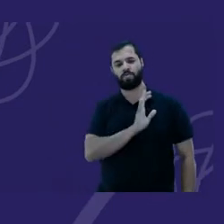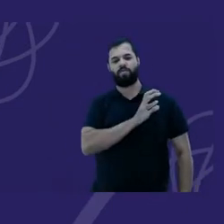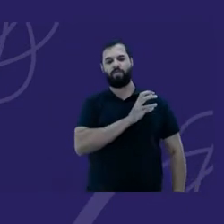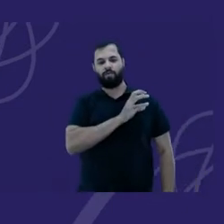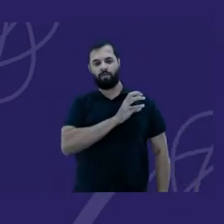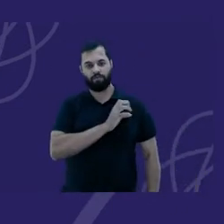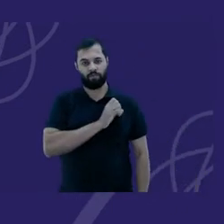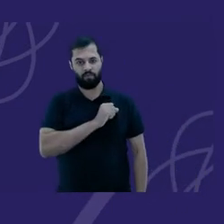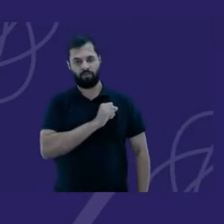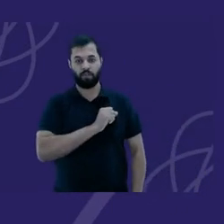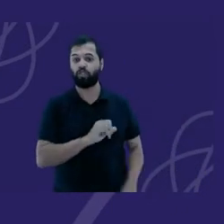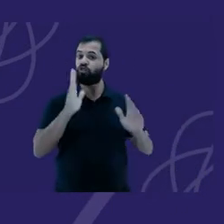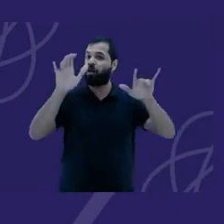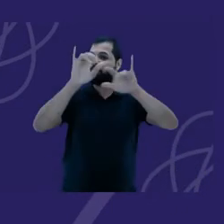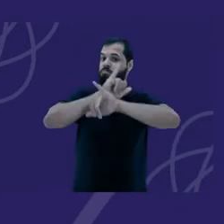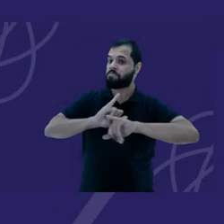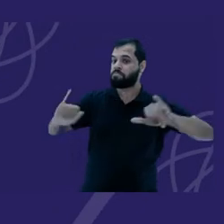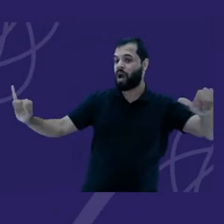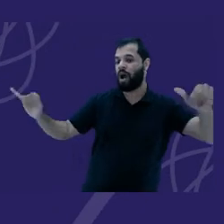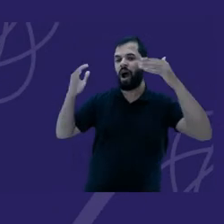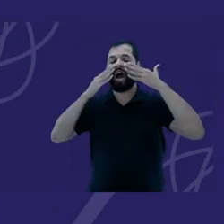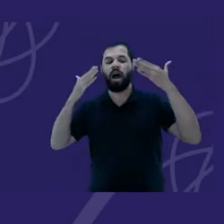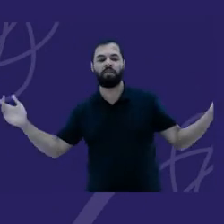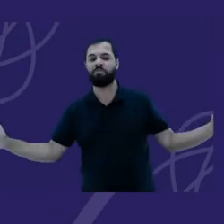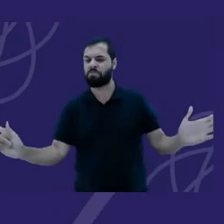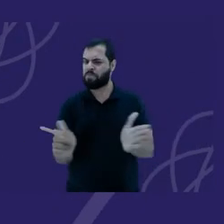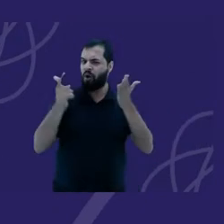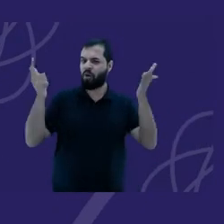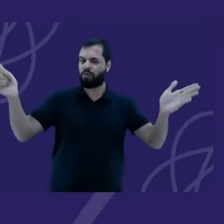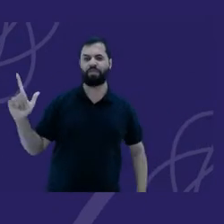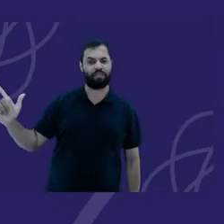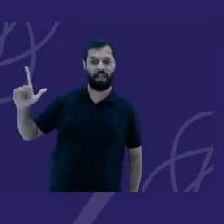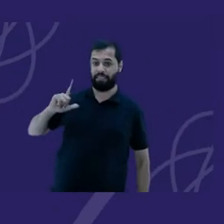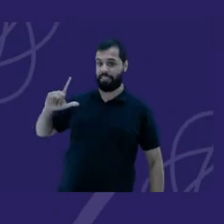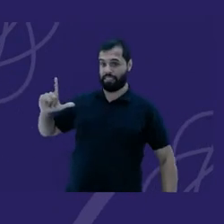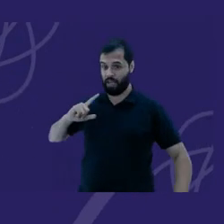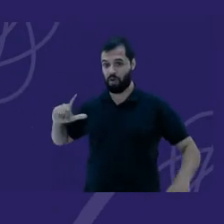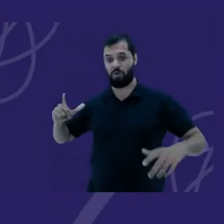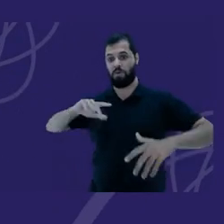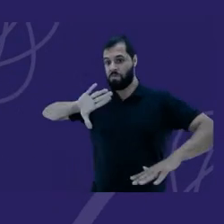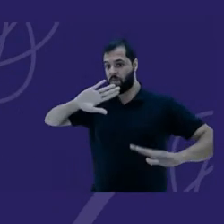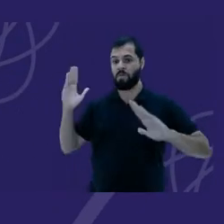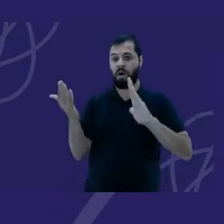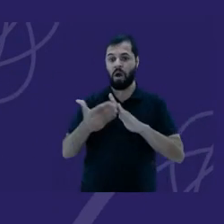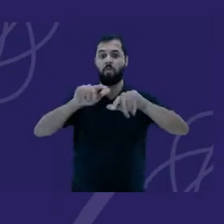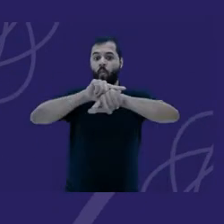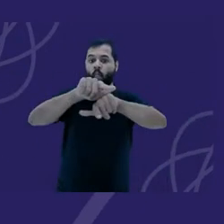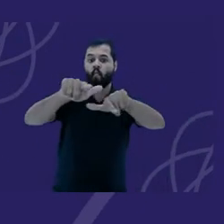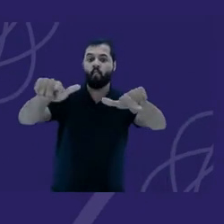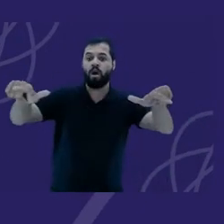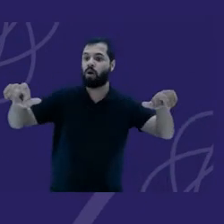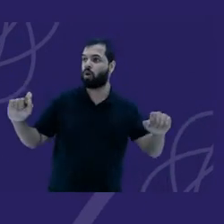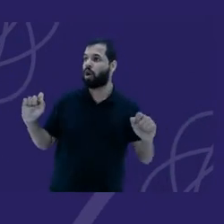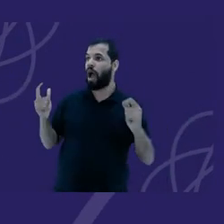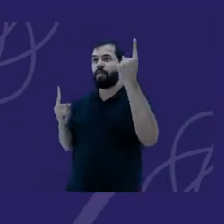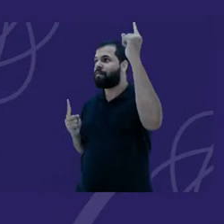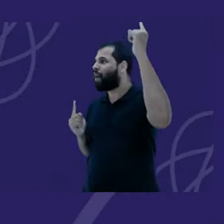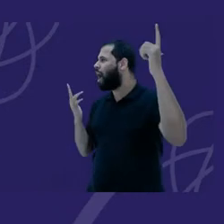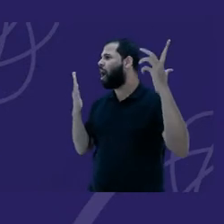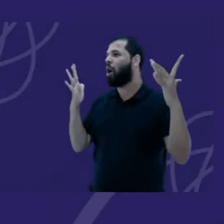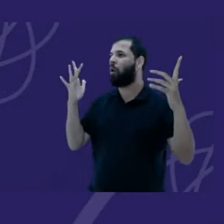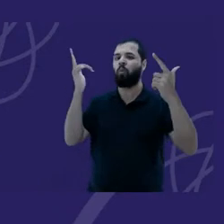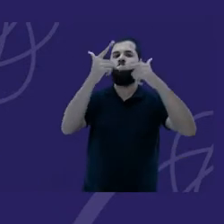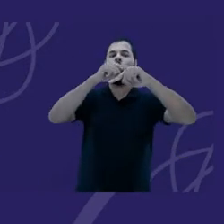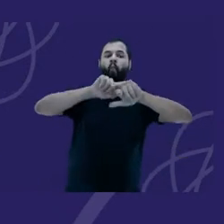Já deu no jornal da lei estadual e vem lockdown, tá tudo anormal. Nem é carnaval, mas tem